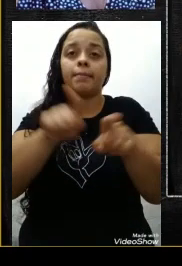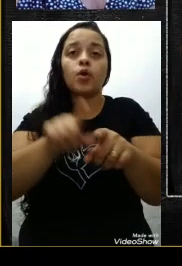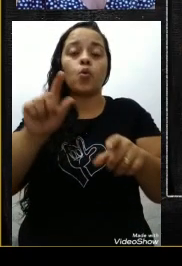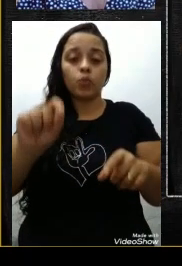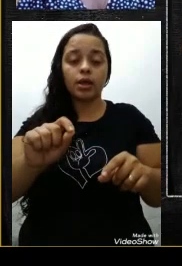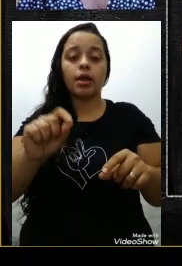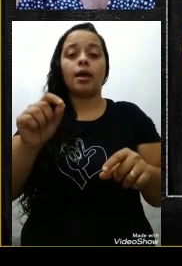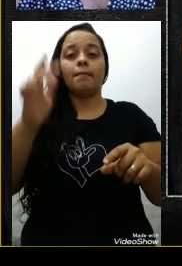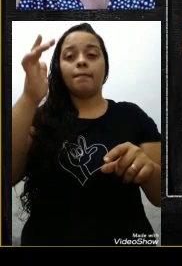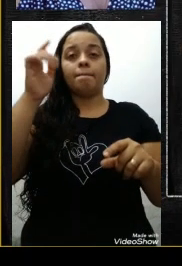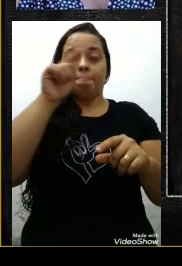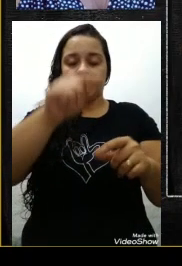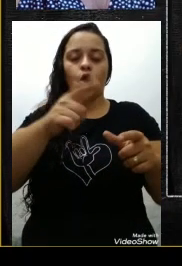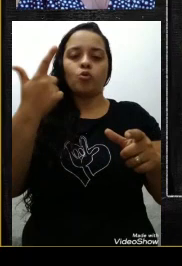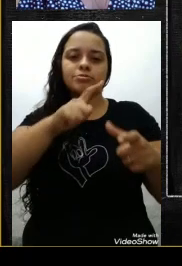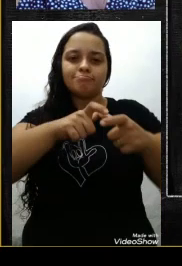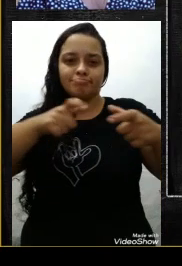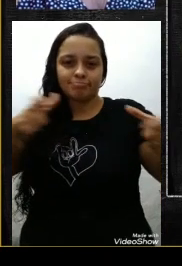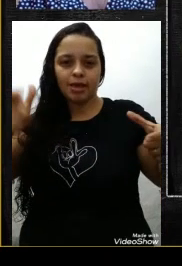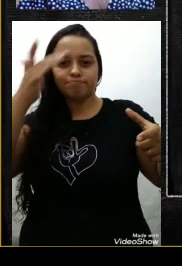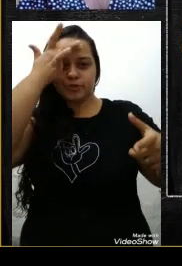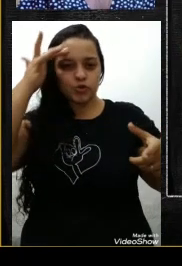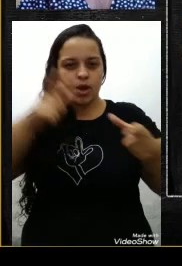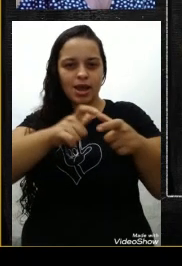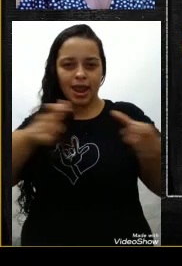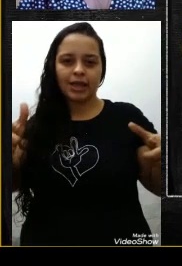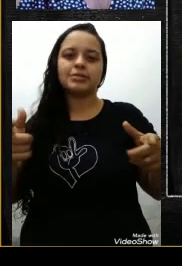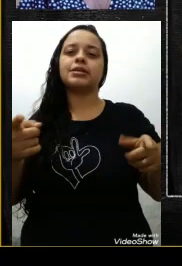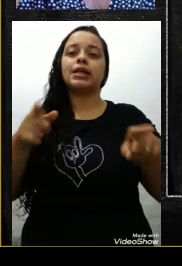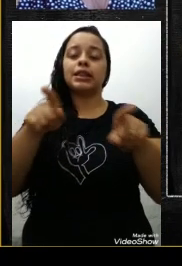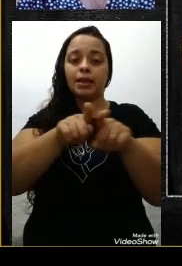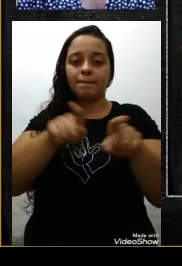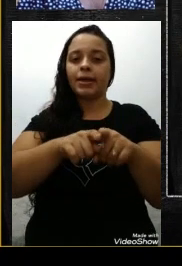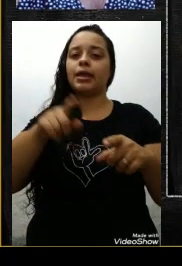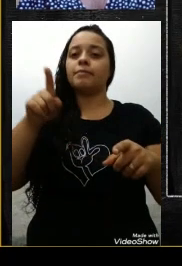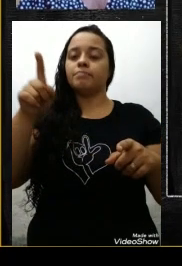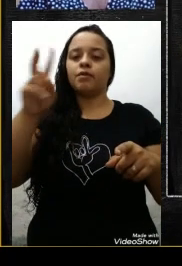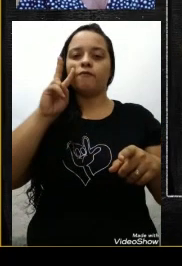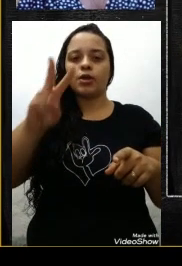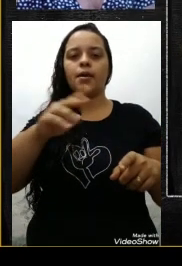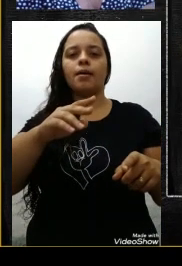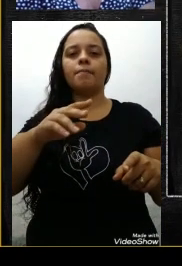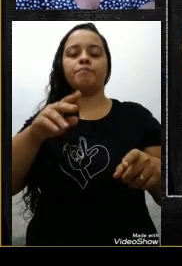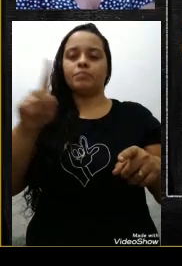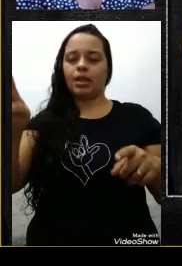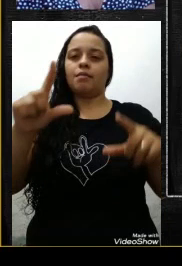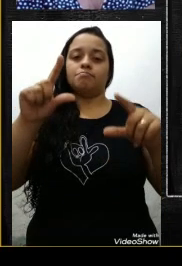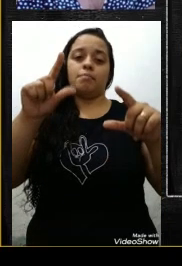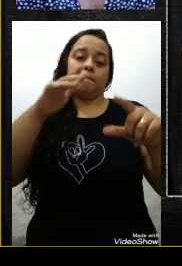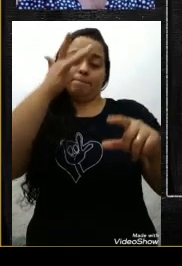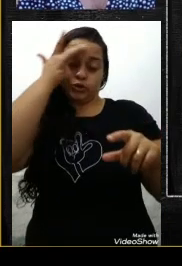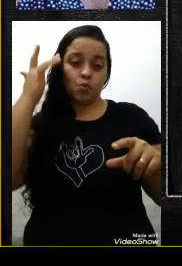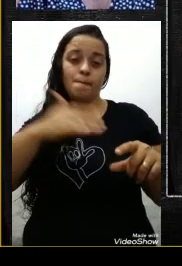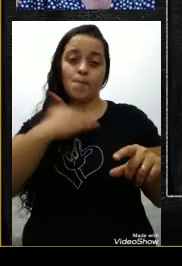população. O número de pessoas cresce muito, tanto entre os camponeses quanto entre os nobres. A gente tem um aumento